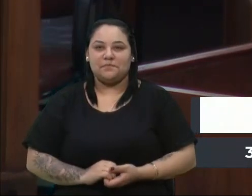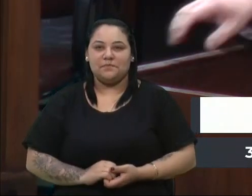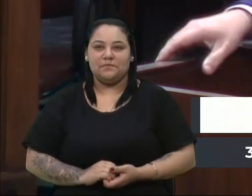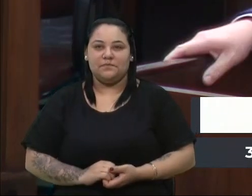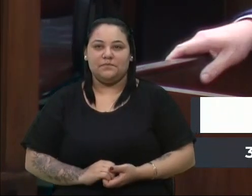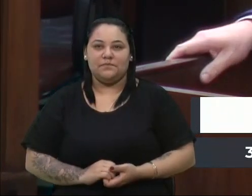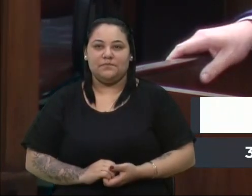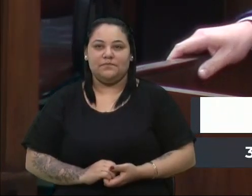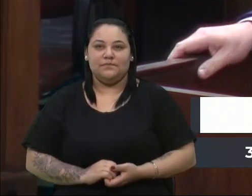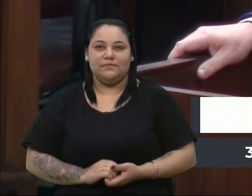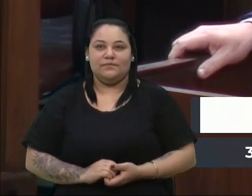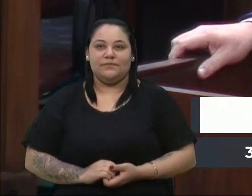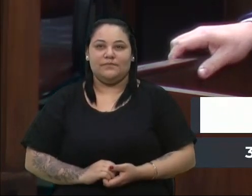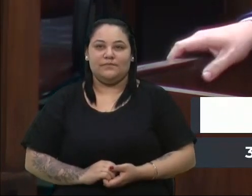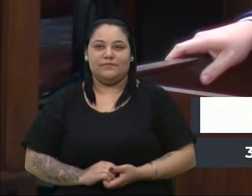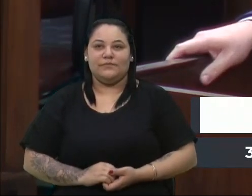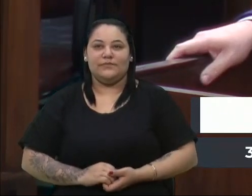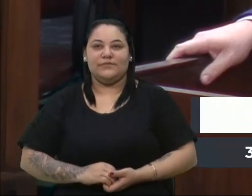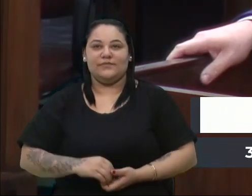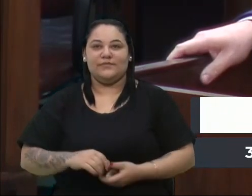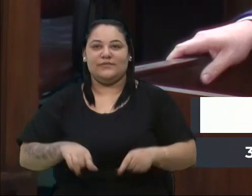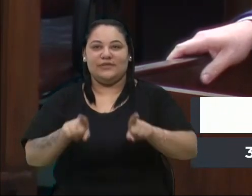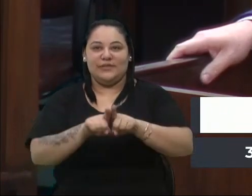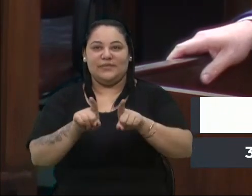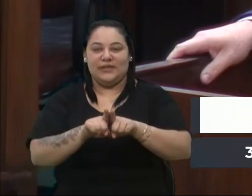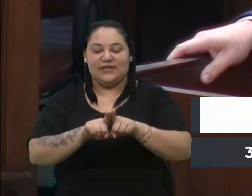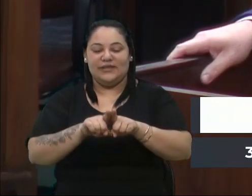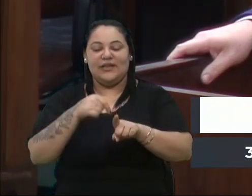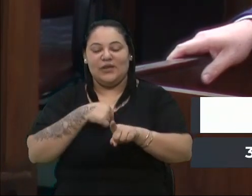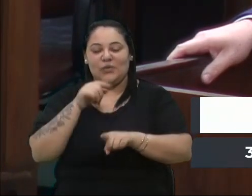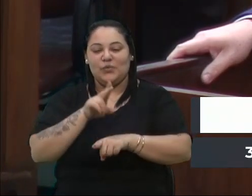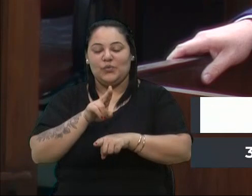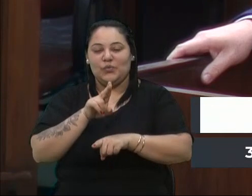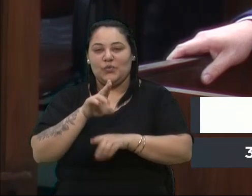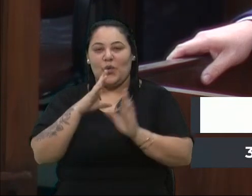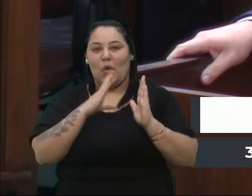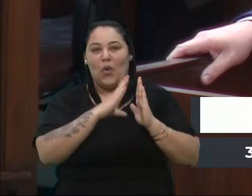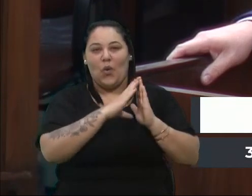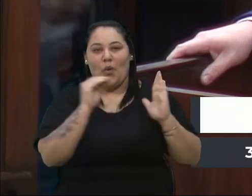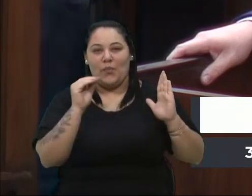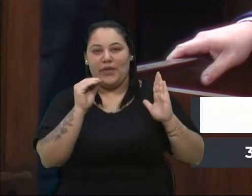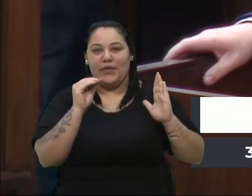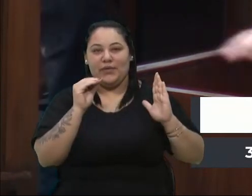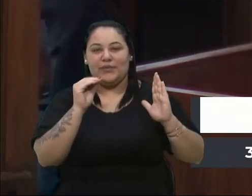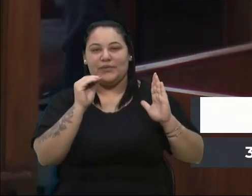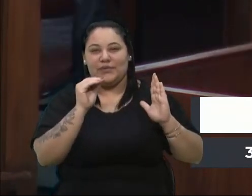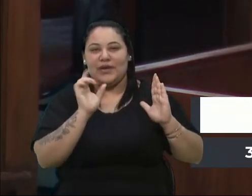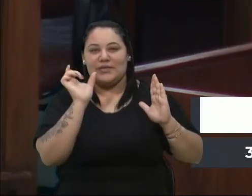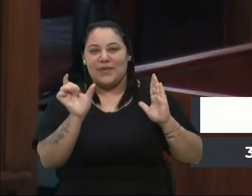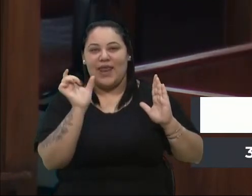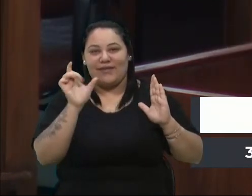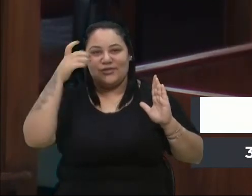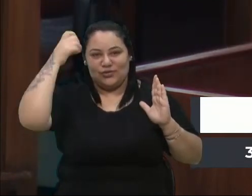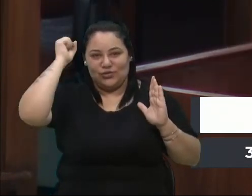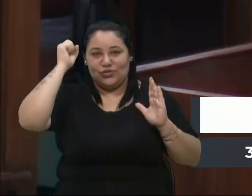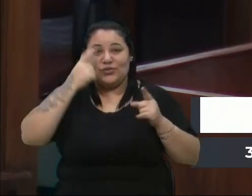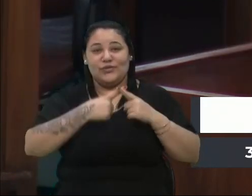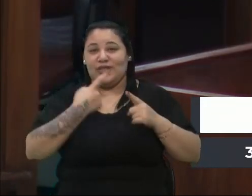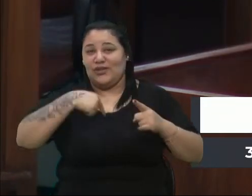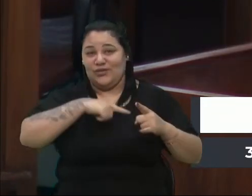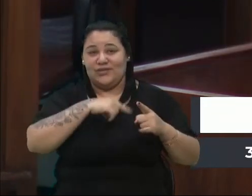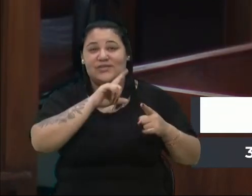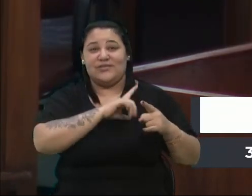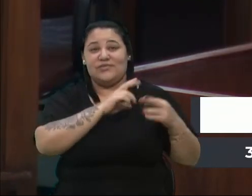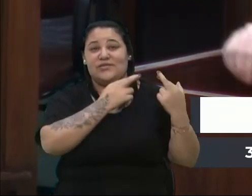Dizer que faço das minhas palavras as palavras do vereador Xuxa. Todos nós temos responsabilidade para ajudar a nossa